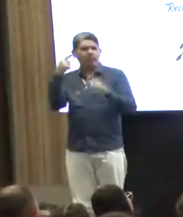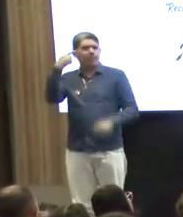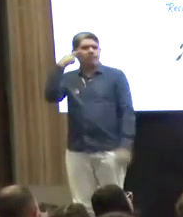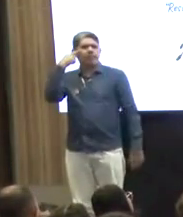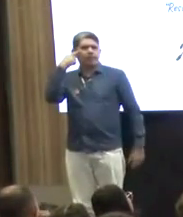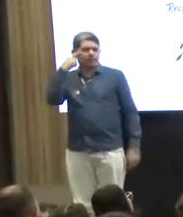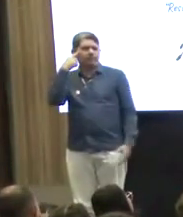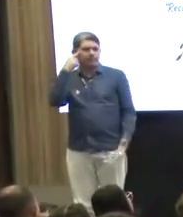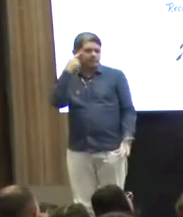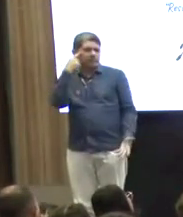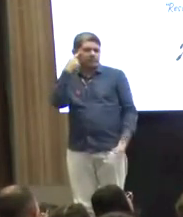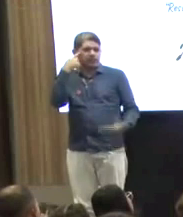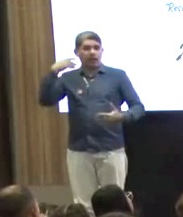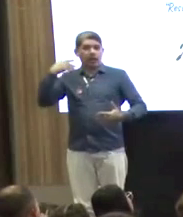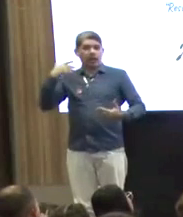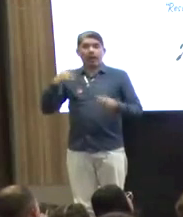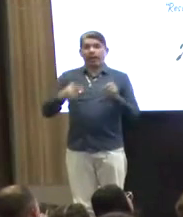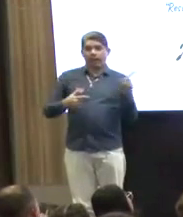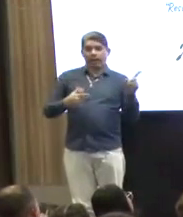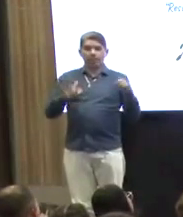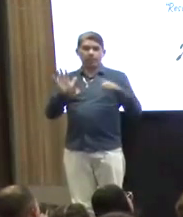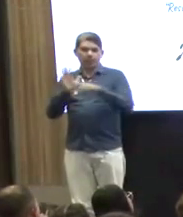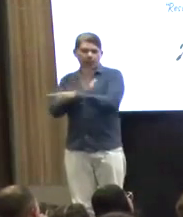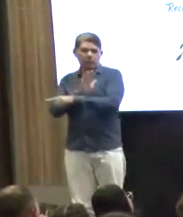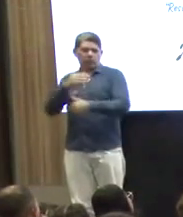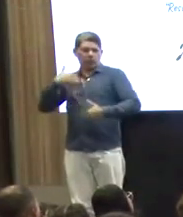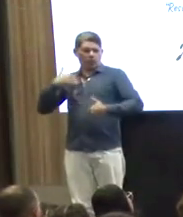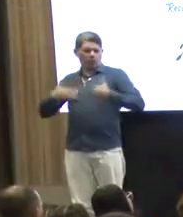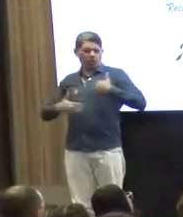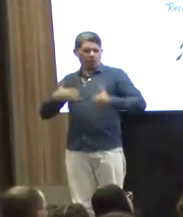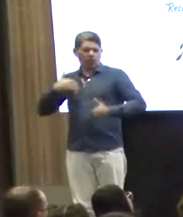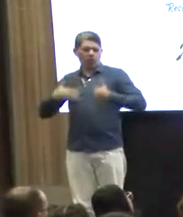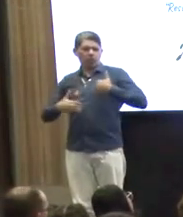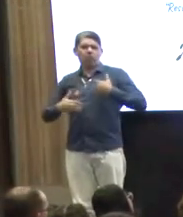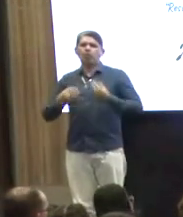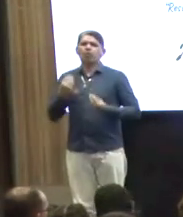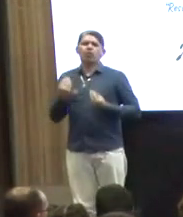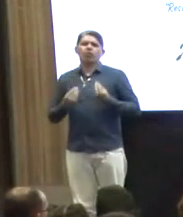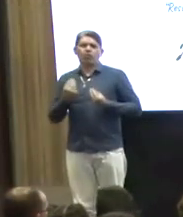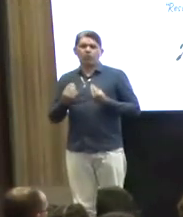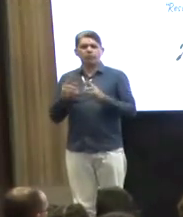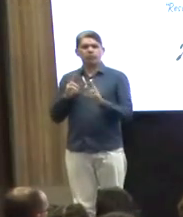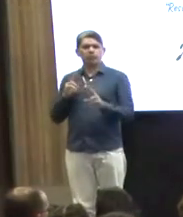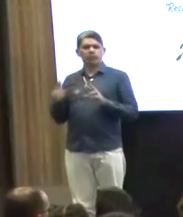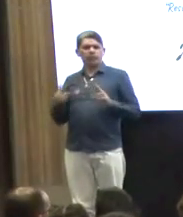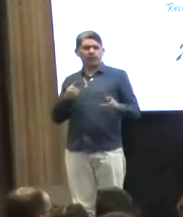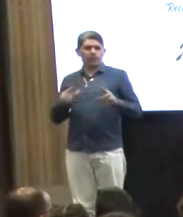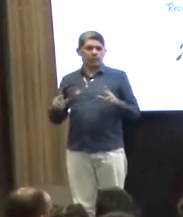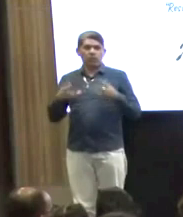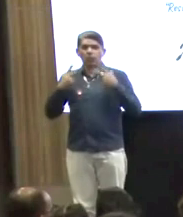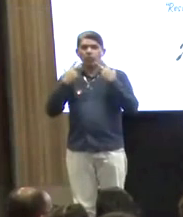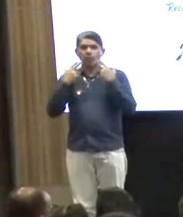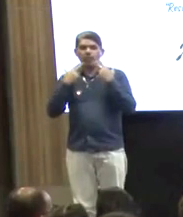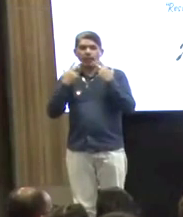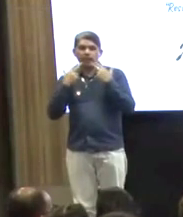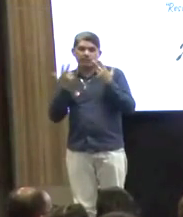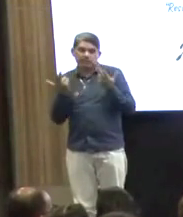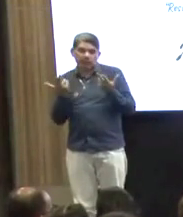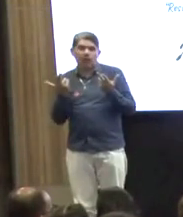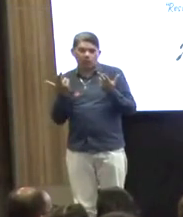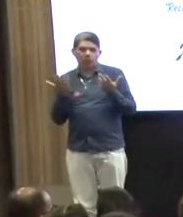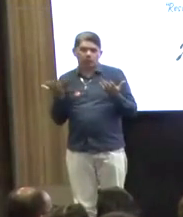a resposta, tá? Porque ele perguntou como se dá esse processo de formação dessas diferenças, tal, e falou e normalização